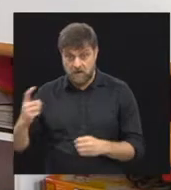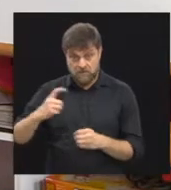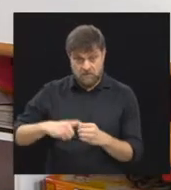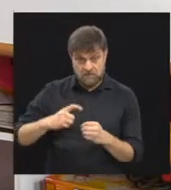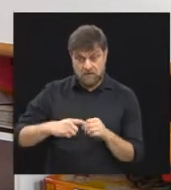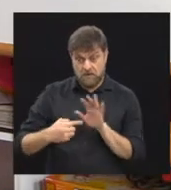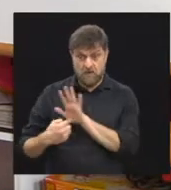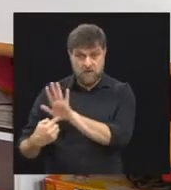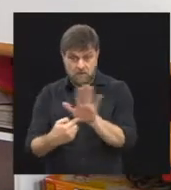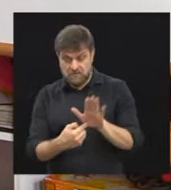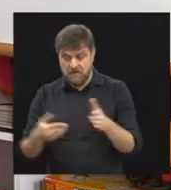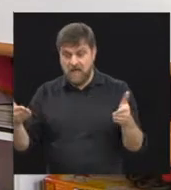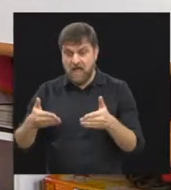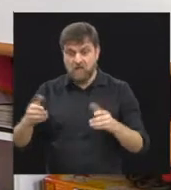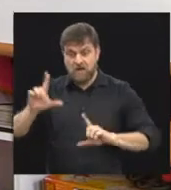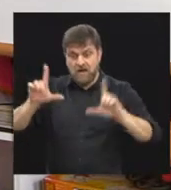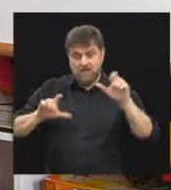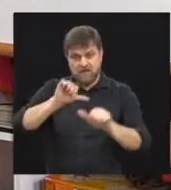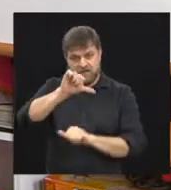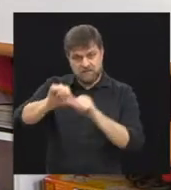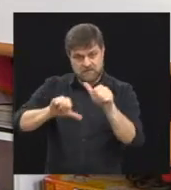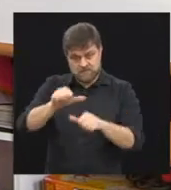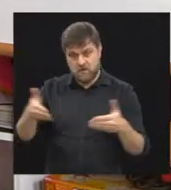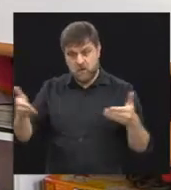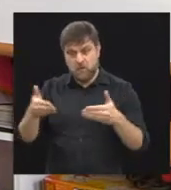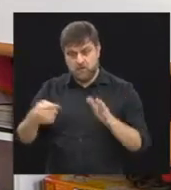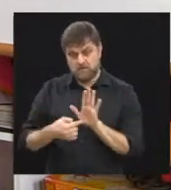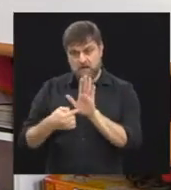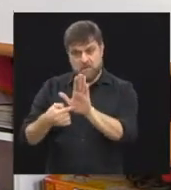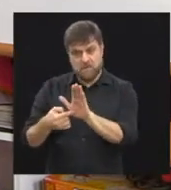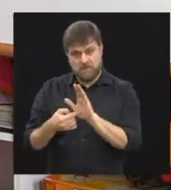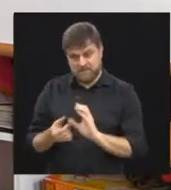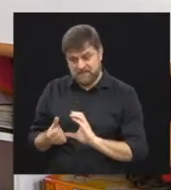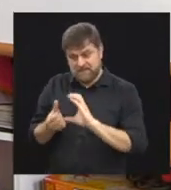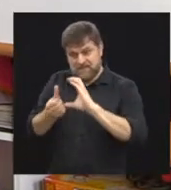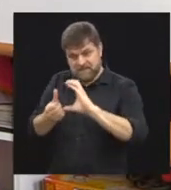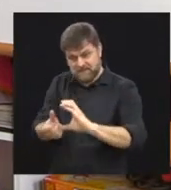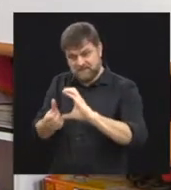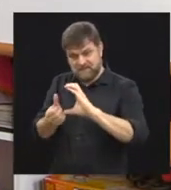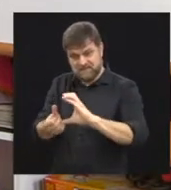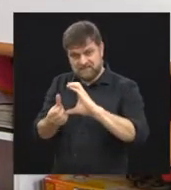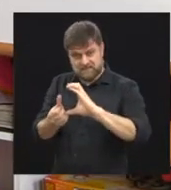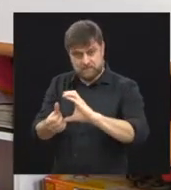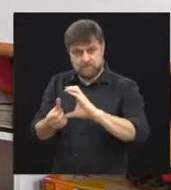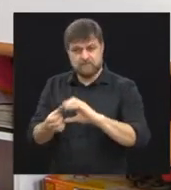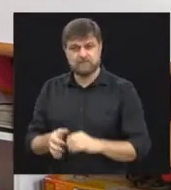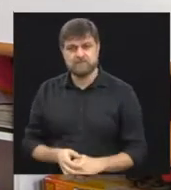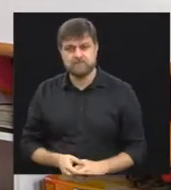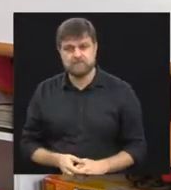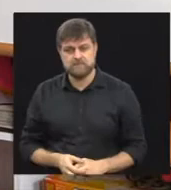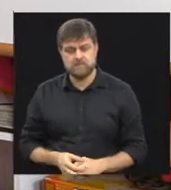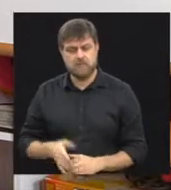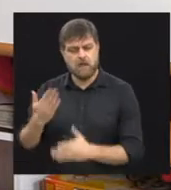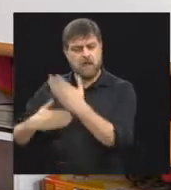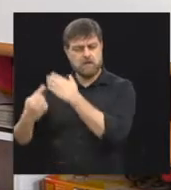Estamos de volta. Para você que chegou agora, o programa Transformação de hoje veio até a Casa da Criança Paralítica de Campinas. E no bloco anterior nós